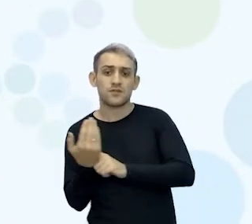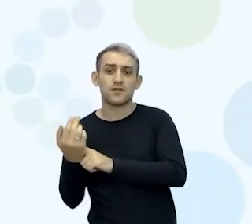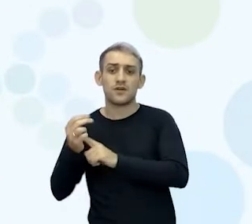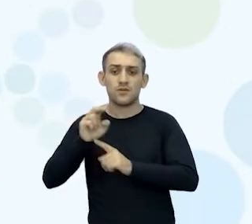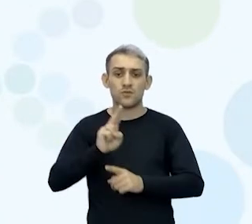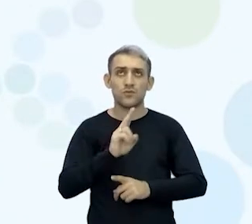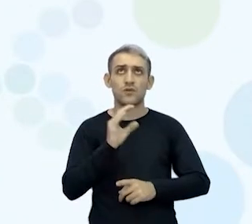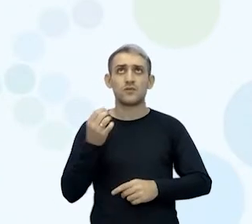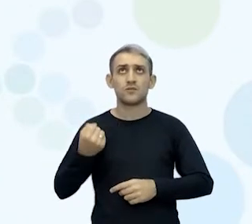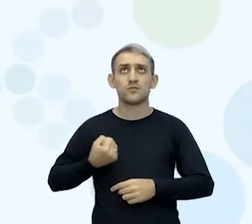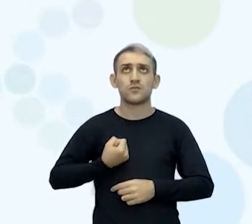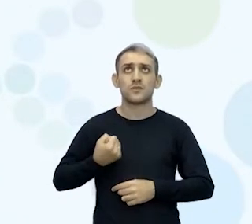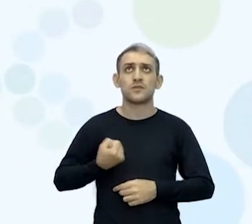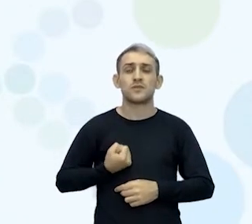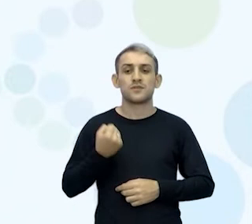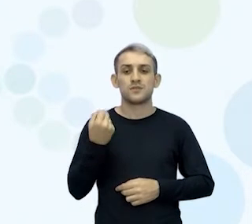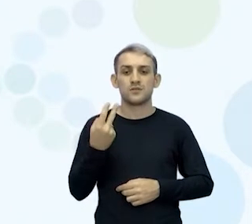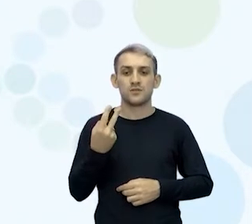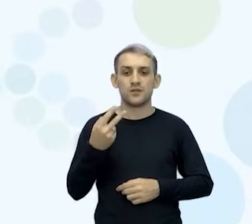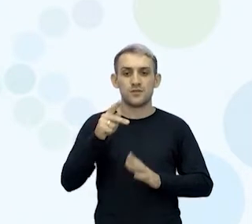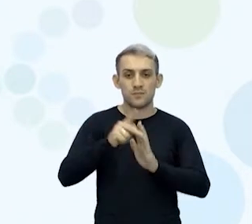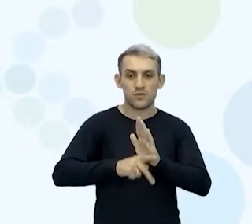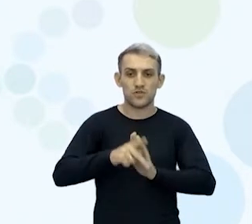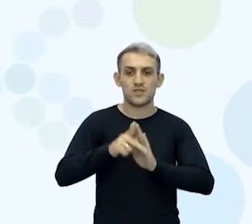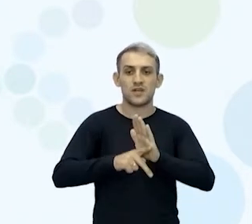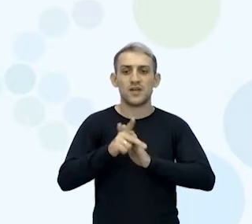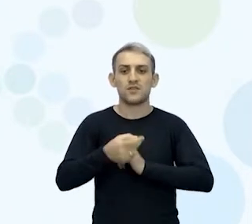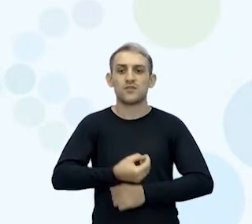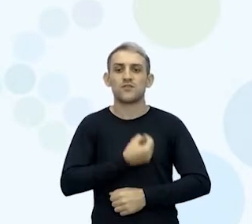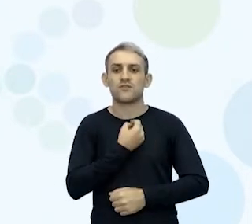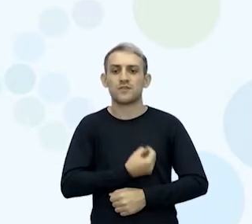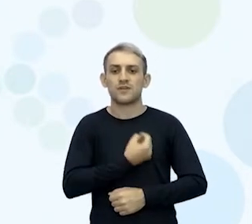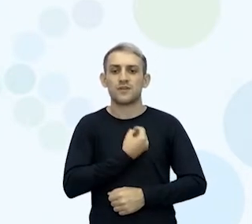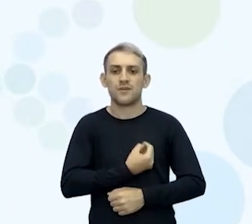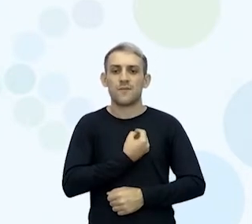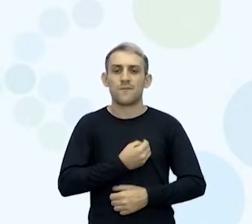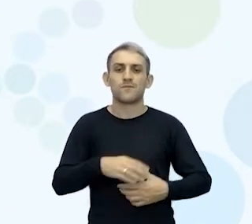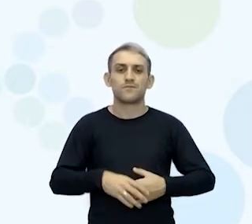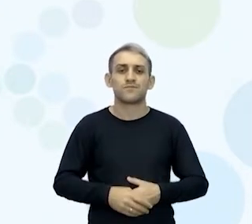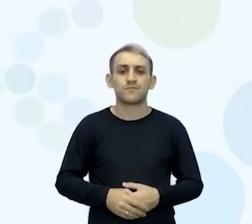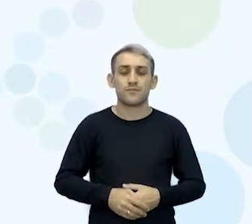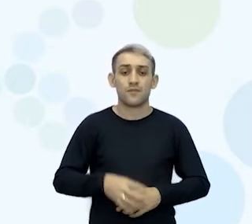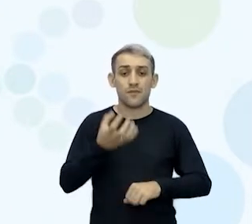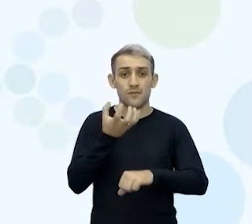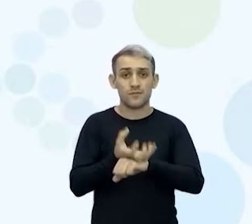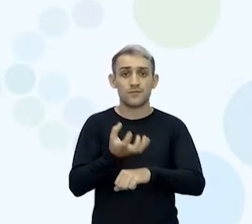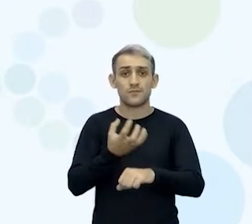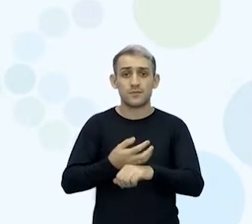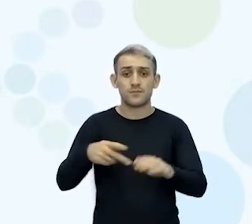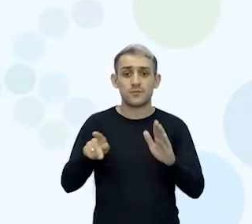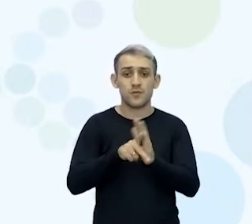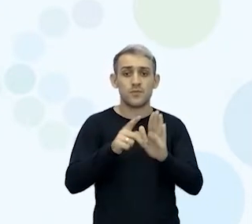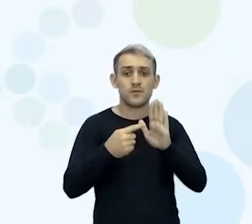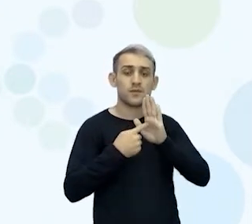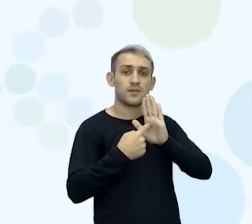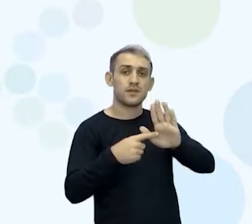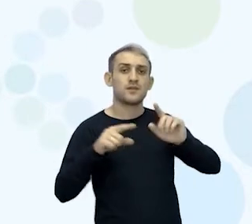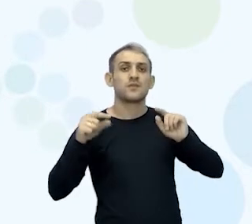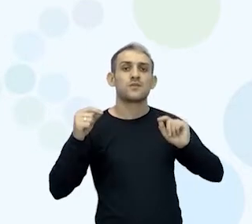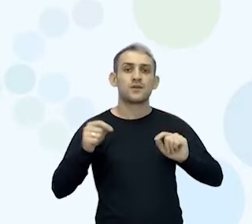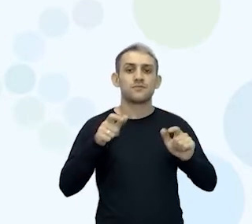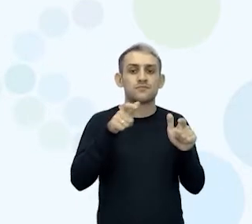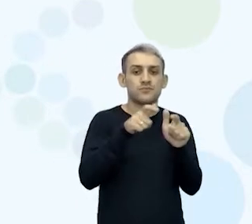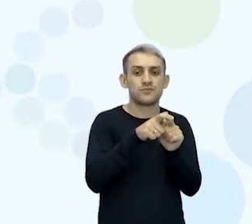Unidade curricular 2, Projeto Vida ao Extremo. E o nosso componente que eu já apresentei para vocês, do